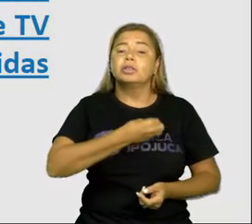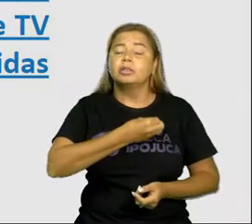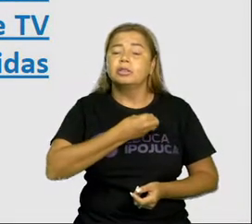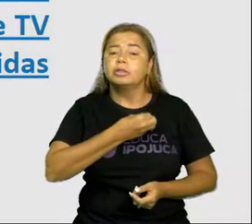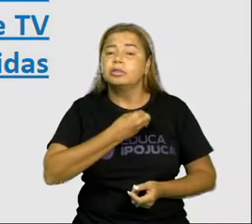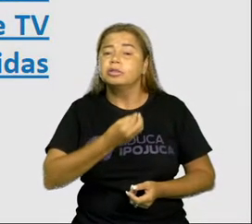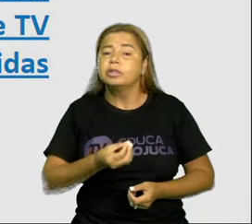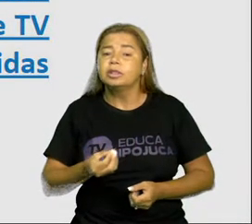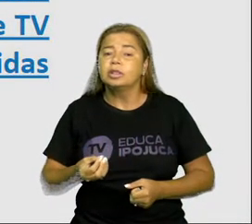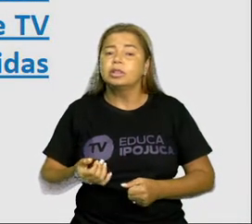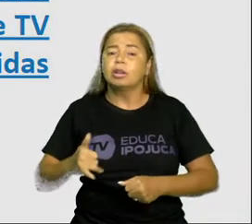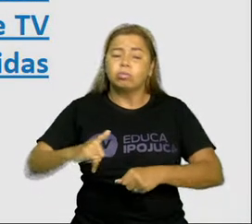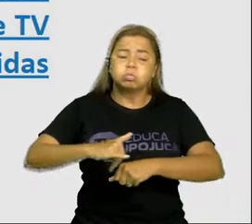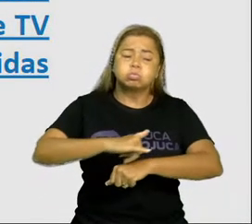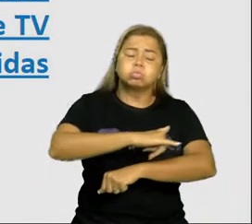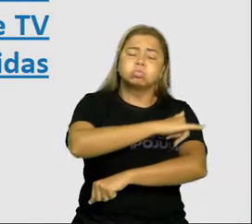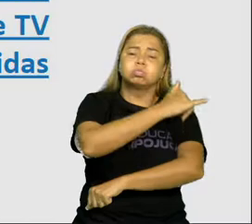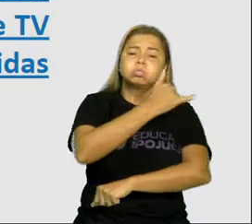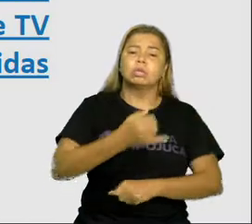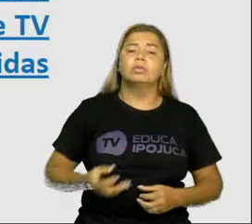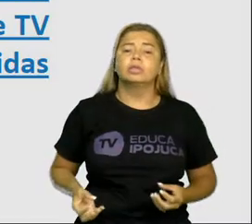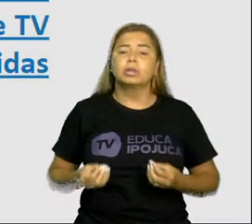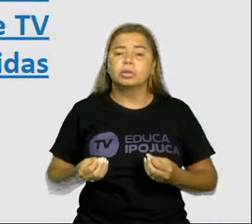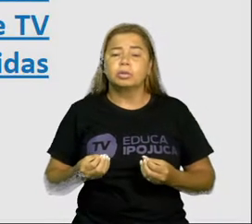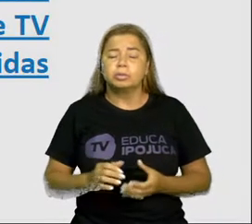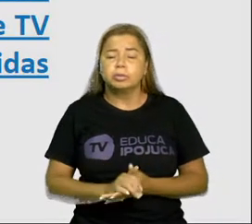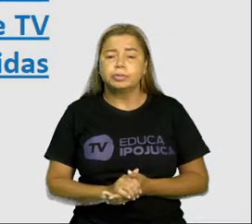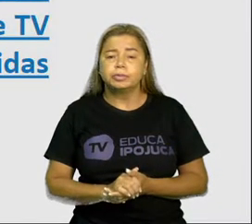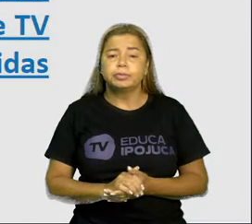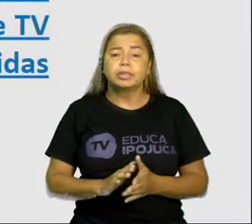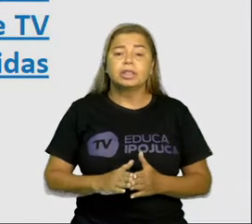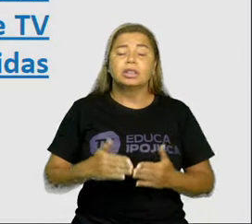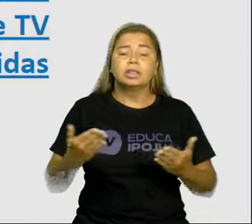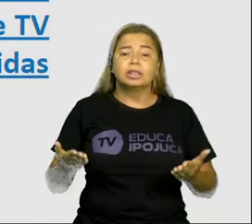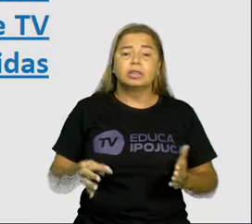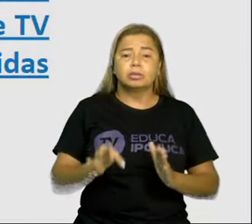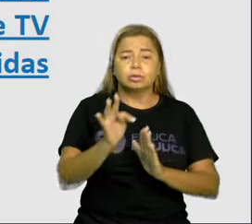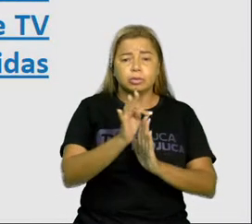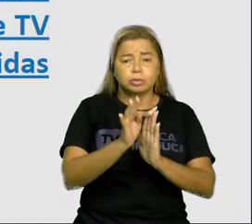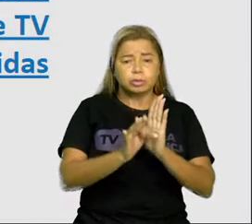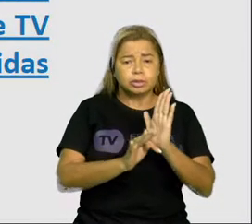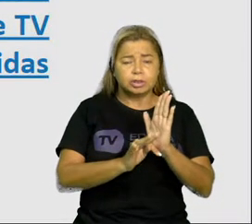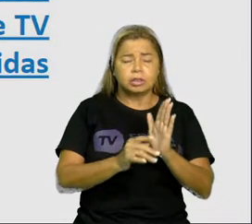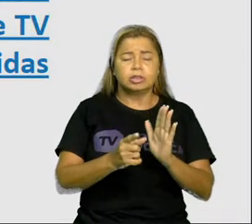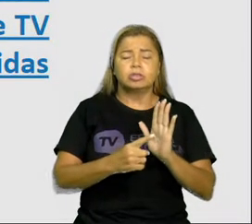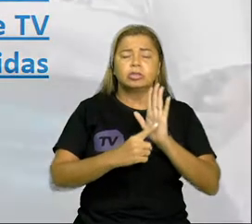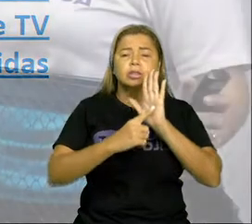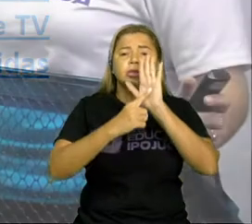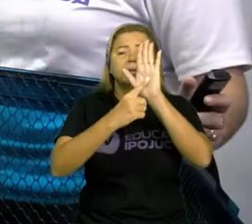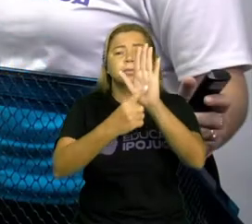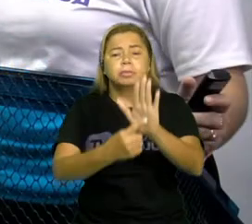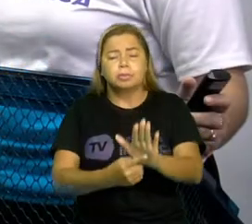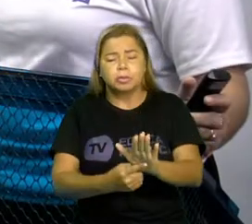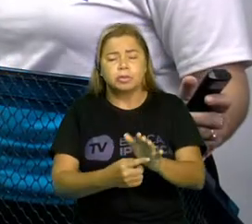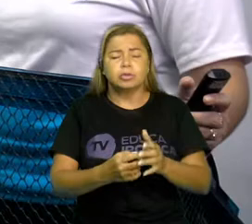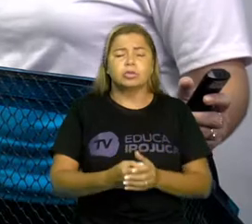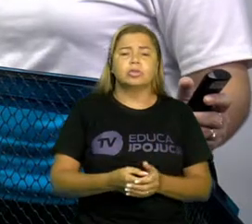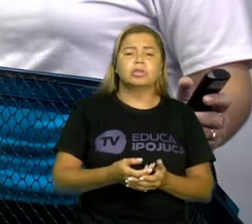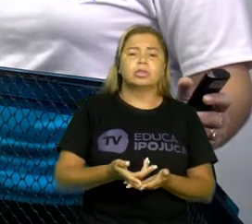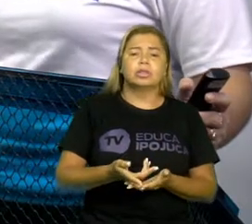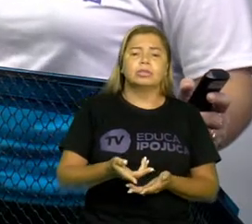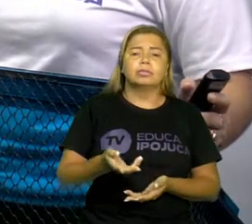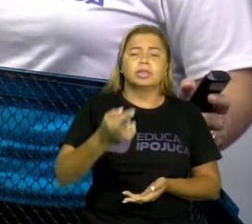apresentam obesas. Então, ao longo do texto, foram mostrados vários dados, resultados da pesquisa,